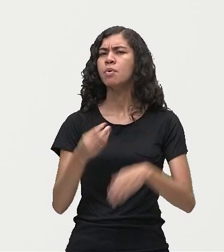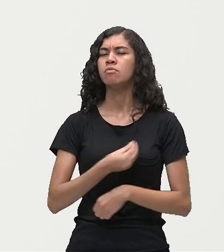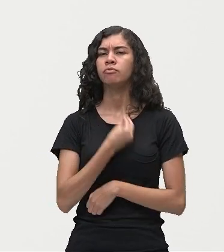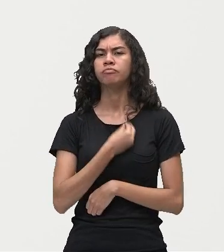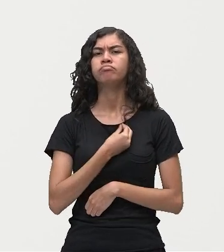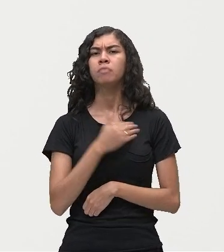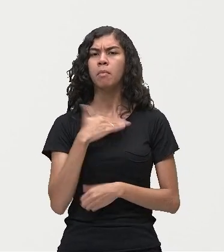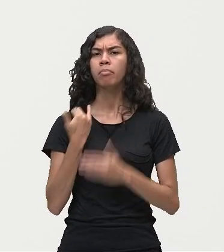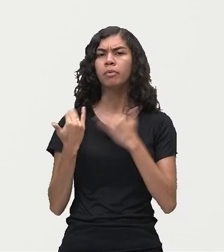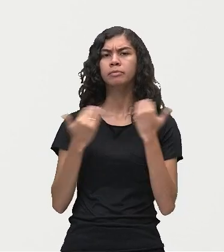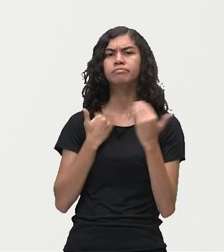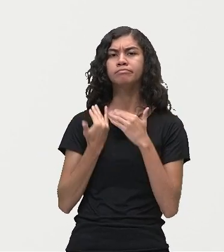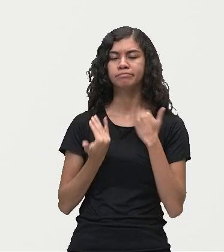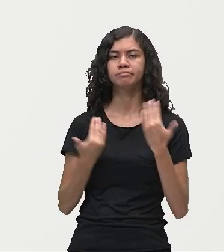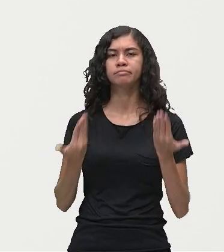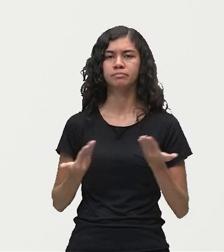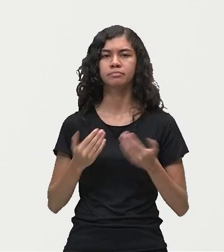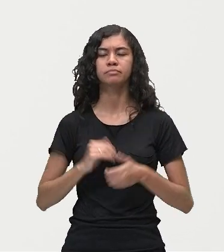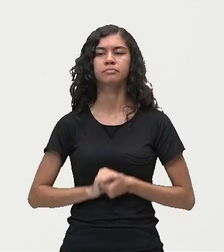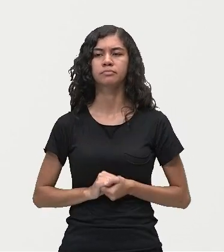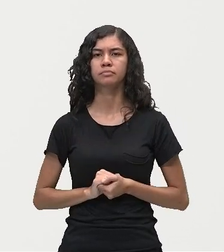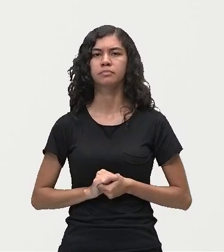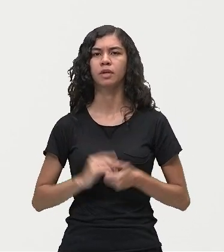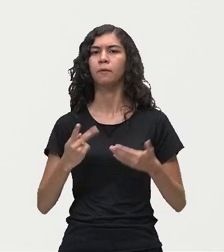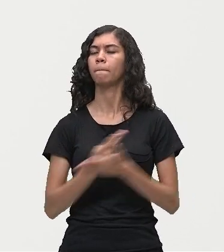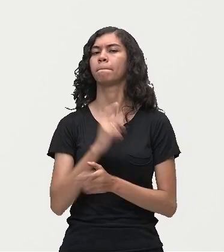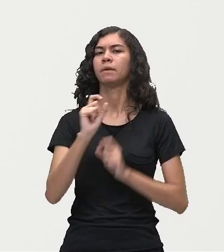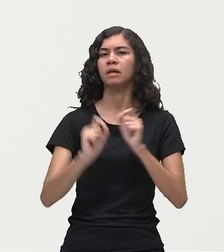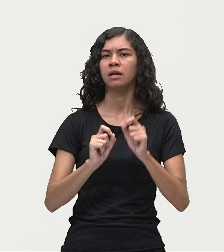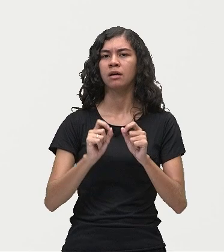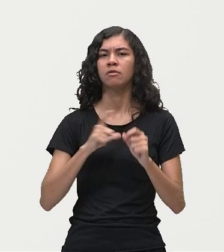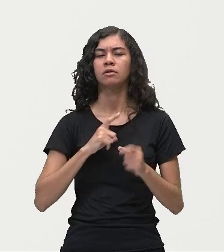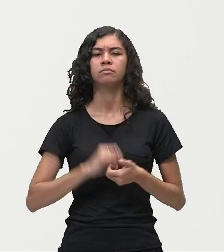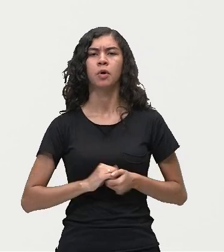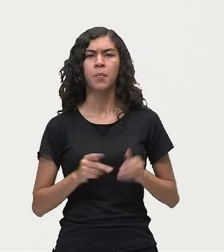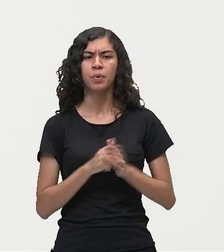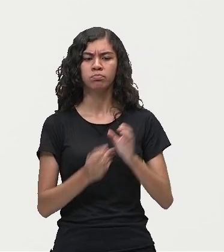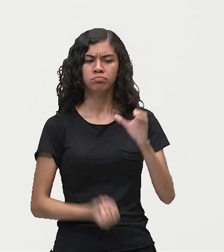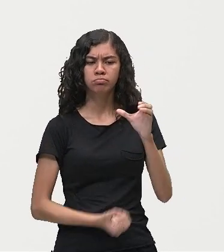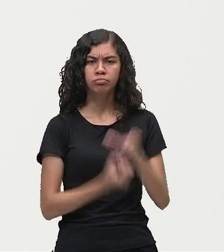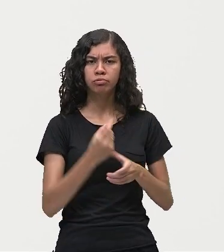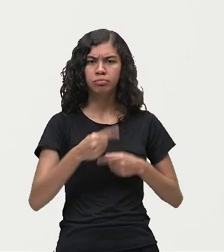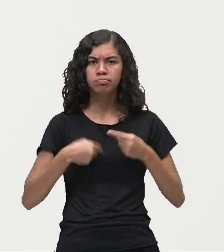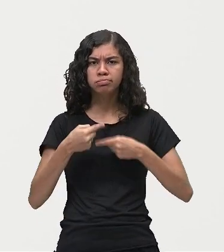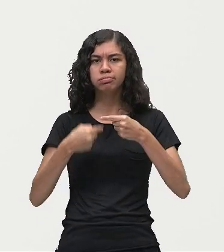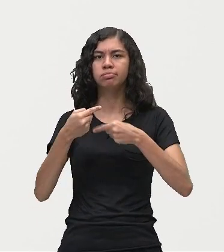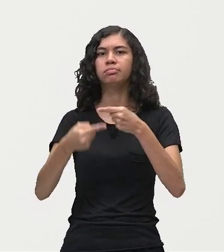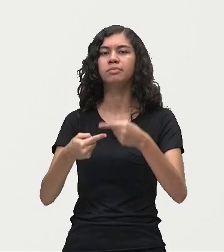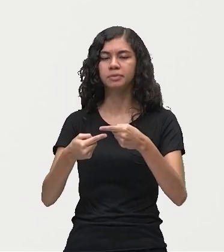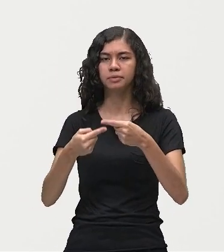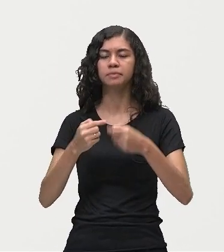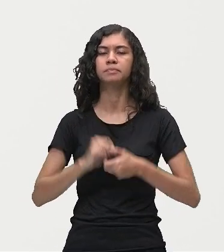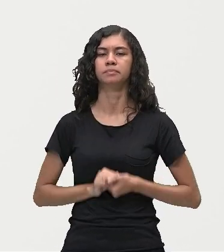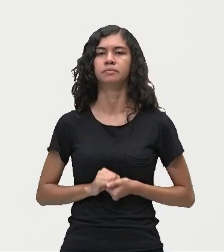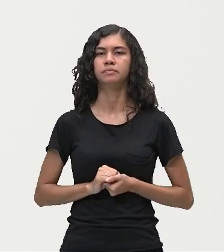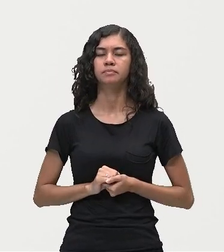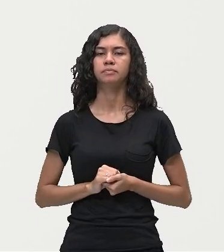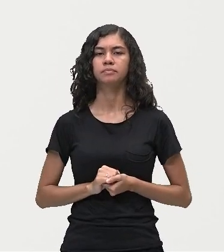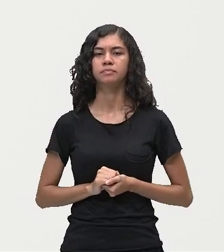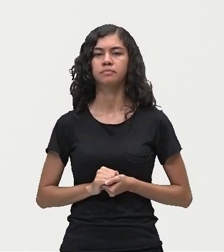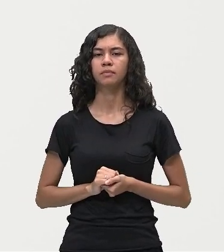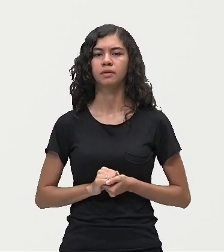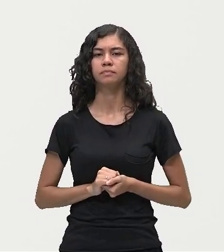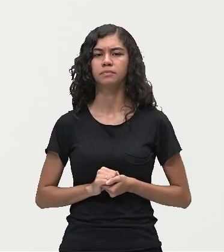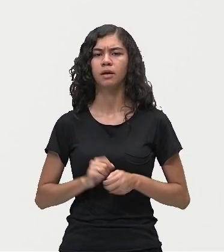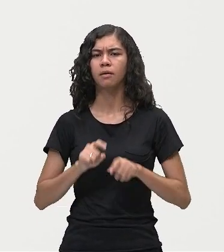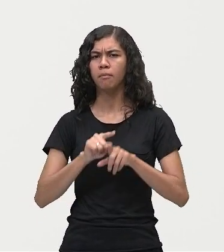morrem, né? Morrem. E eles viram o quê? Matéria-prima, aqui, ó. Viram matéria-prima, viram restos de seres vivos. Só que esses restos